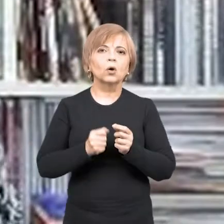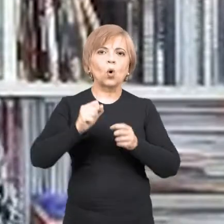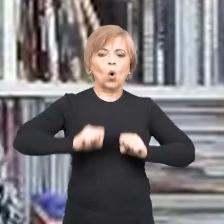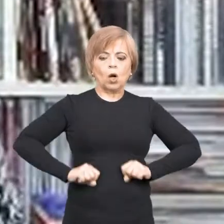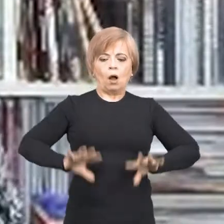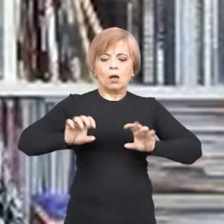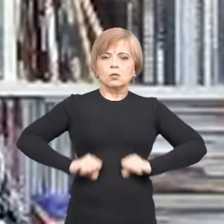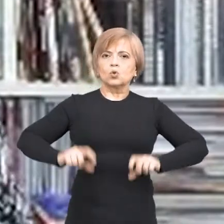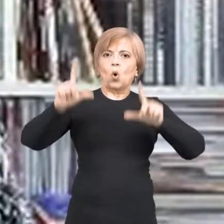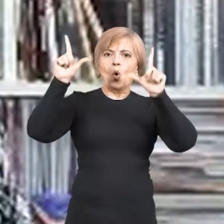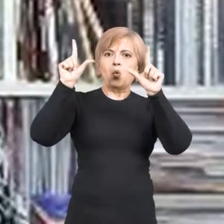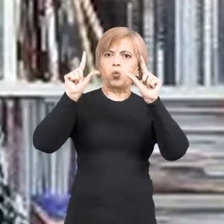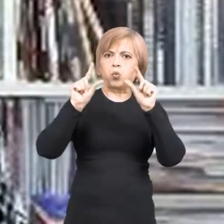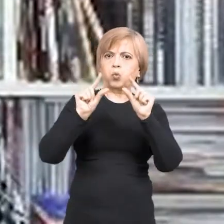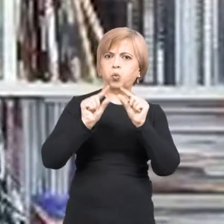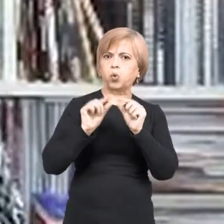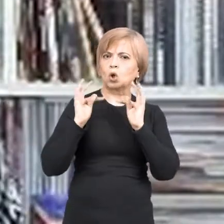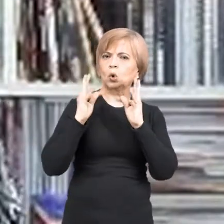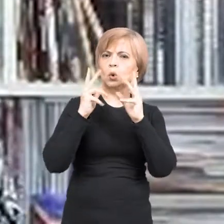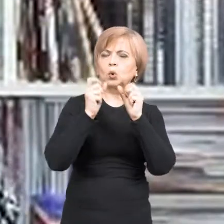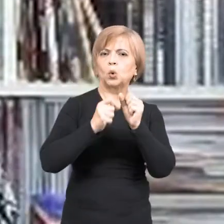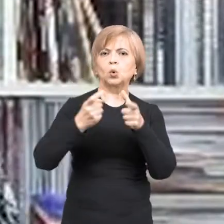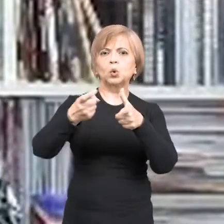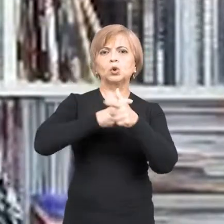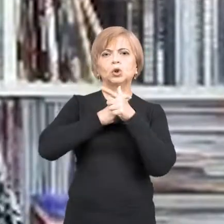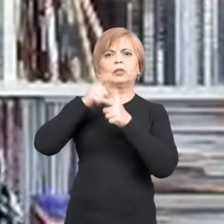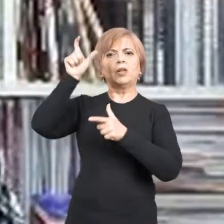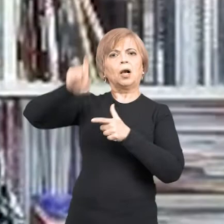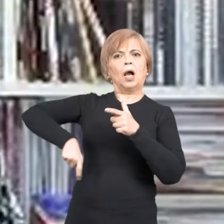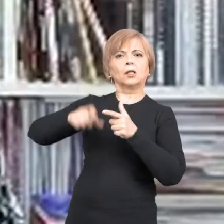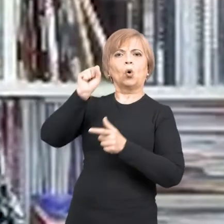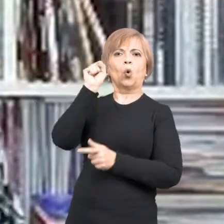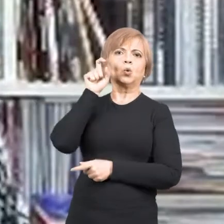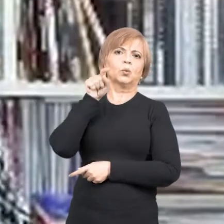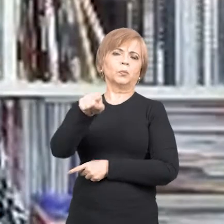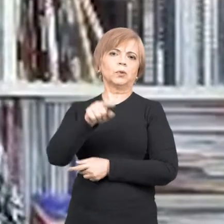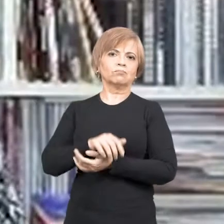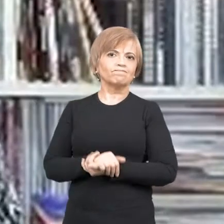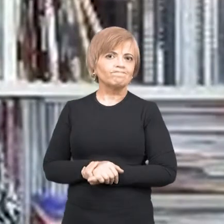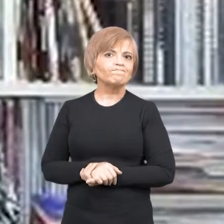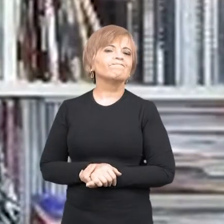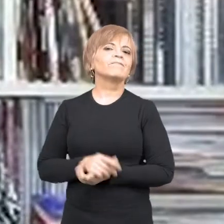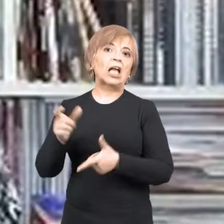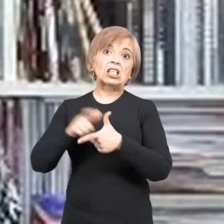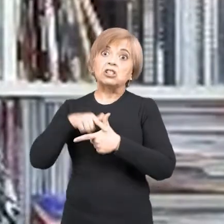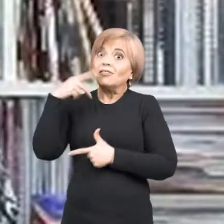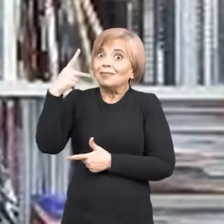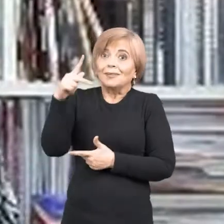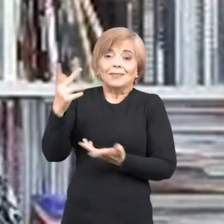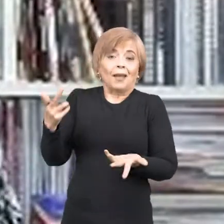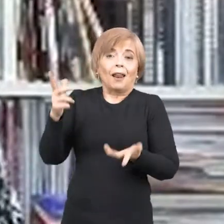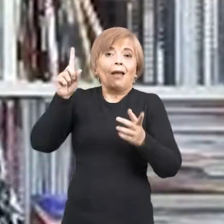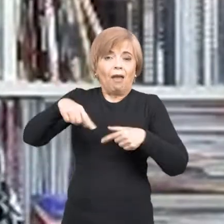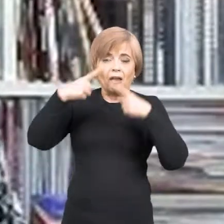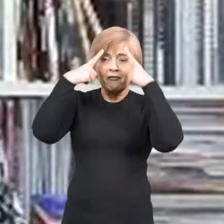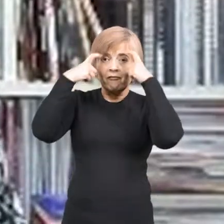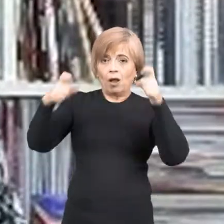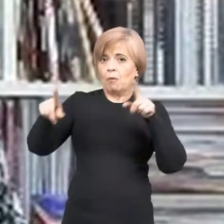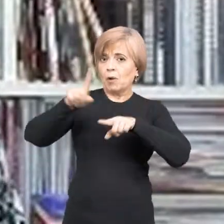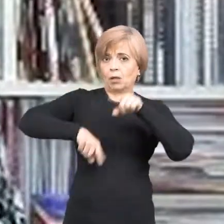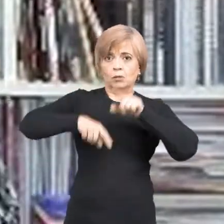ela tinha, o dinheiro que ela tinha guardado e ainda mais R$8.000 no cartão de crédito. A dívida que é dela. Isso é uma